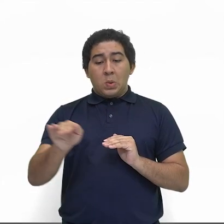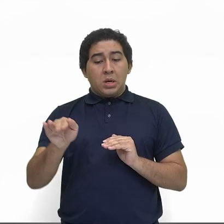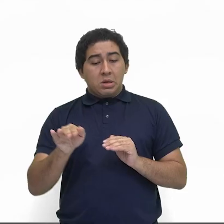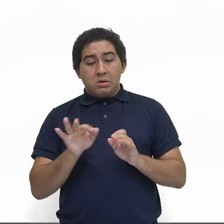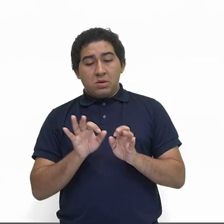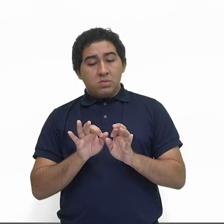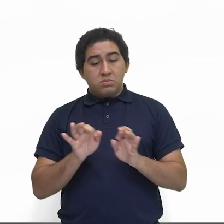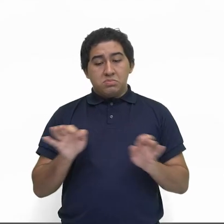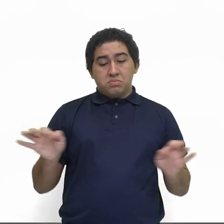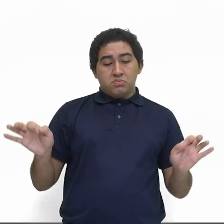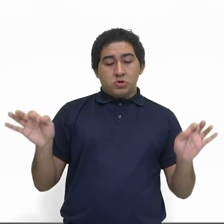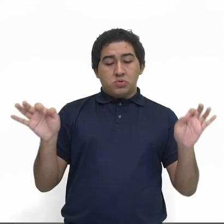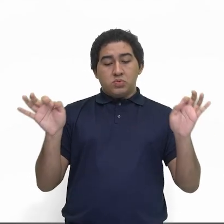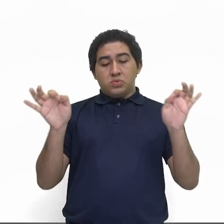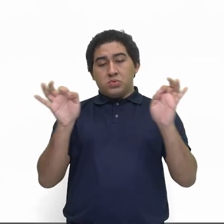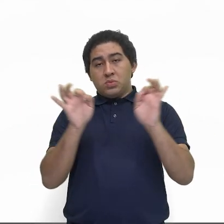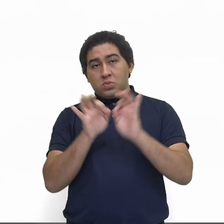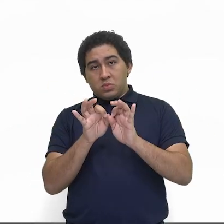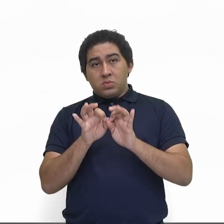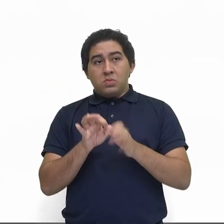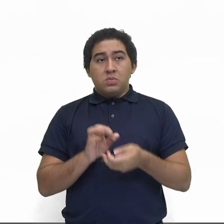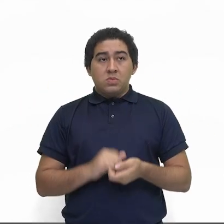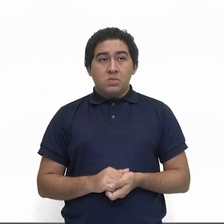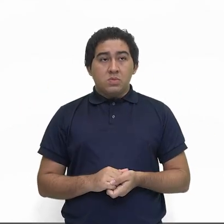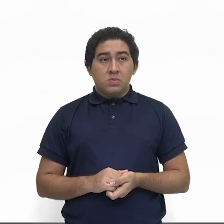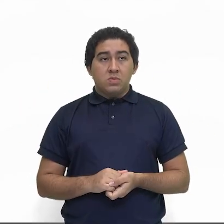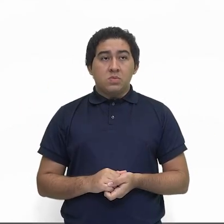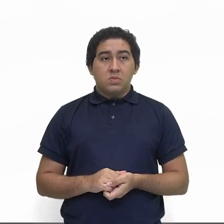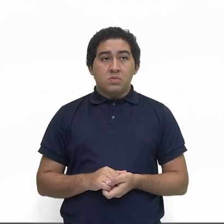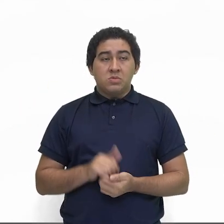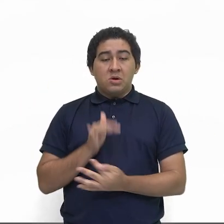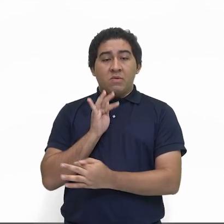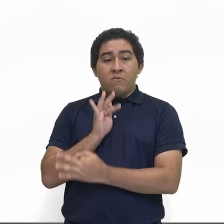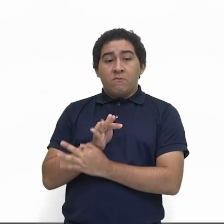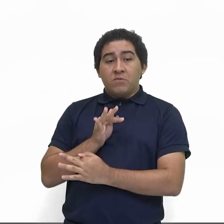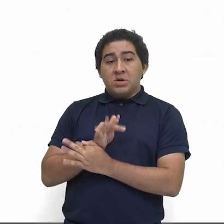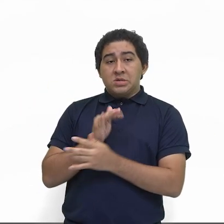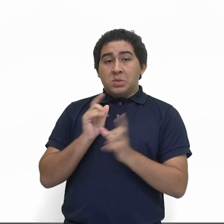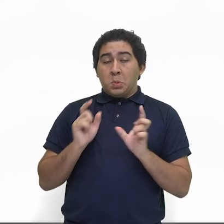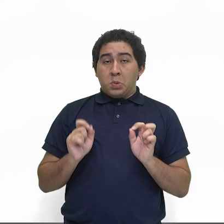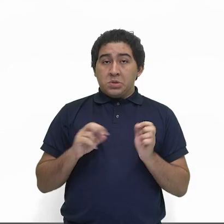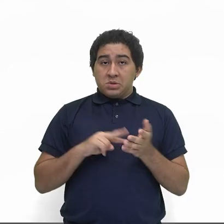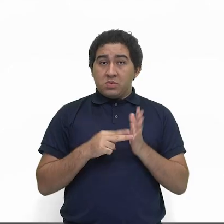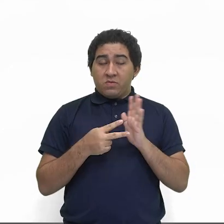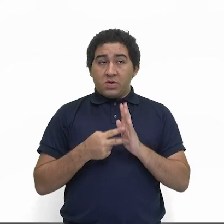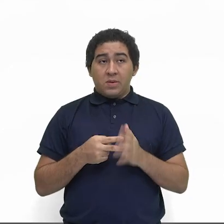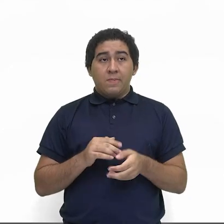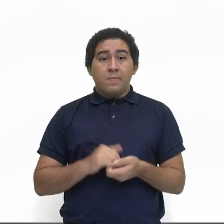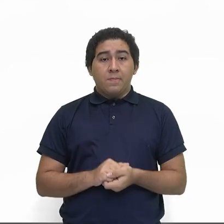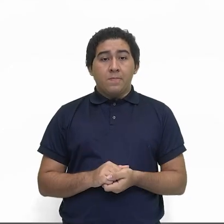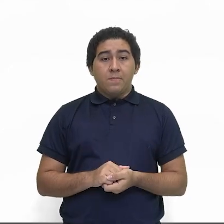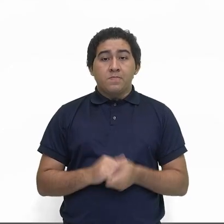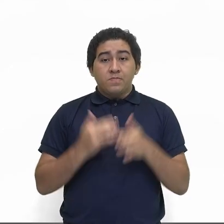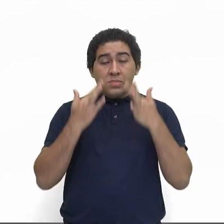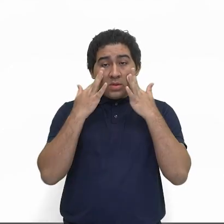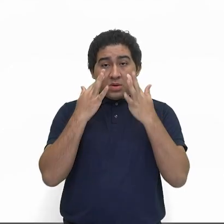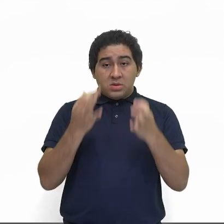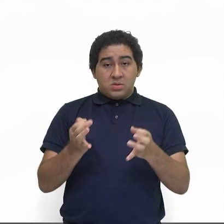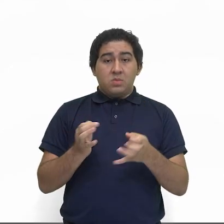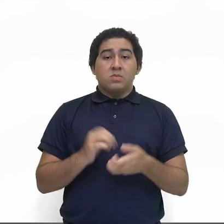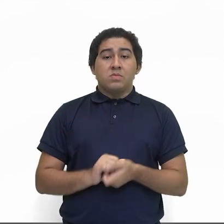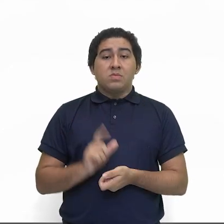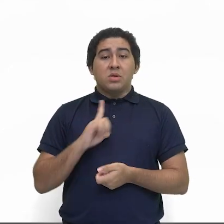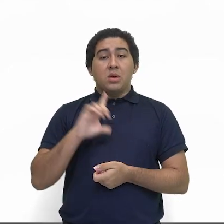circuito. Aí, na forma da física, o que é um circuito elétrico? Observa comigo aí que eu tenho esta